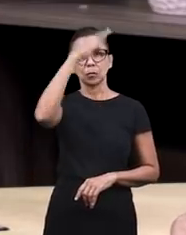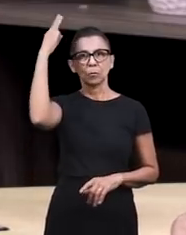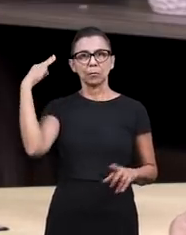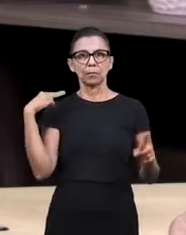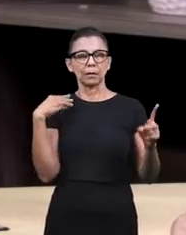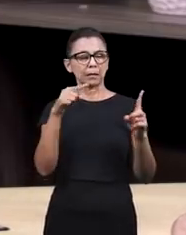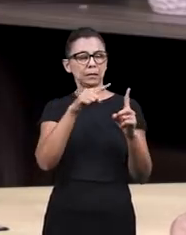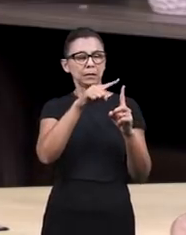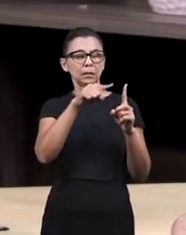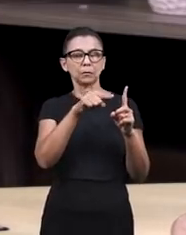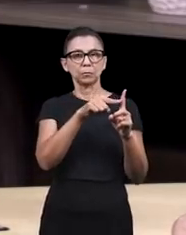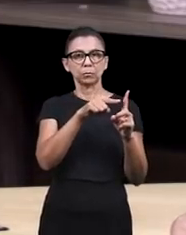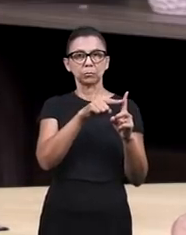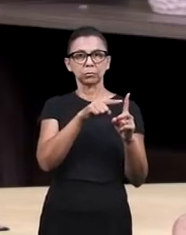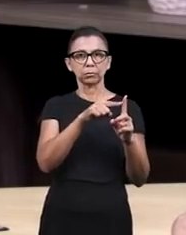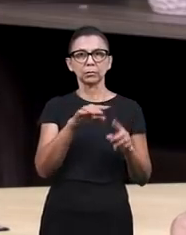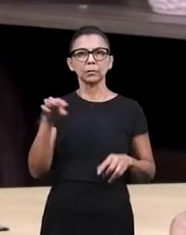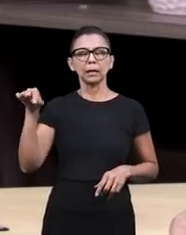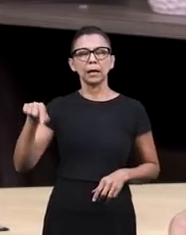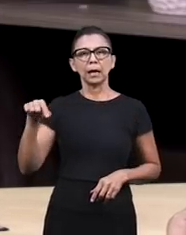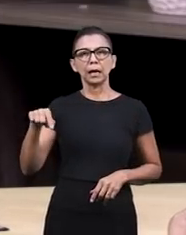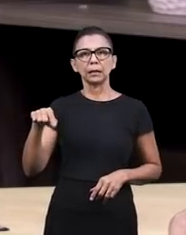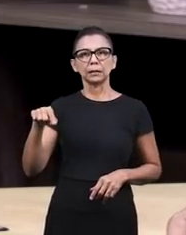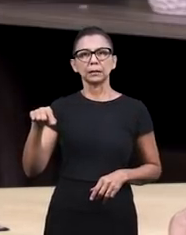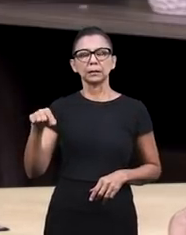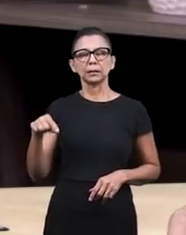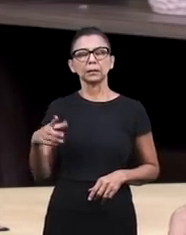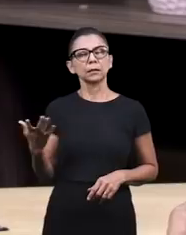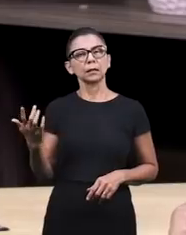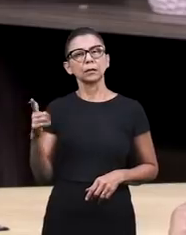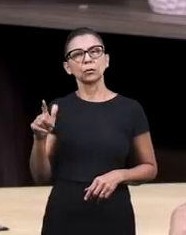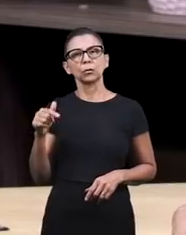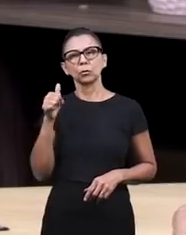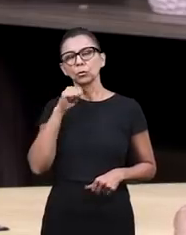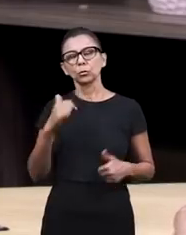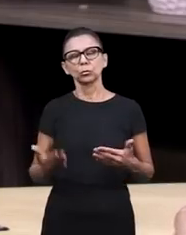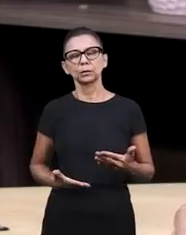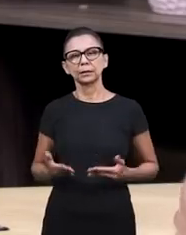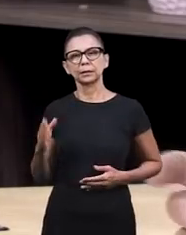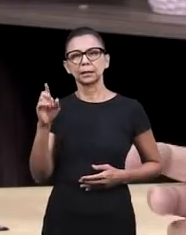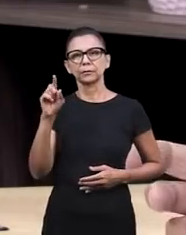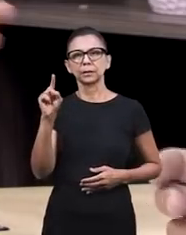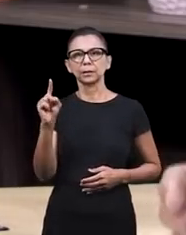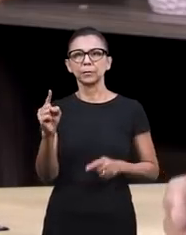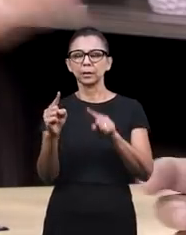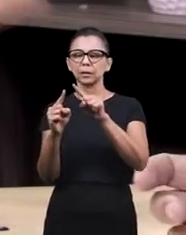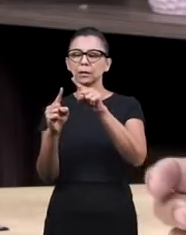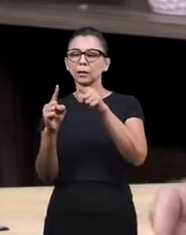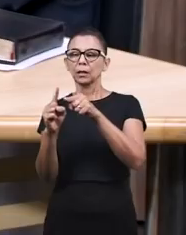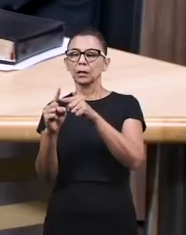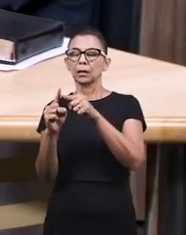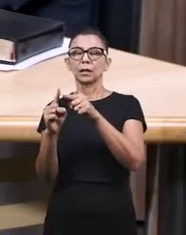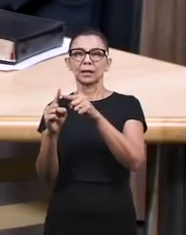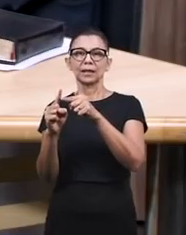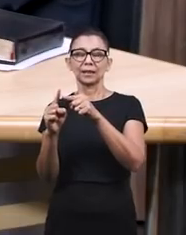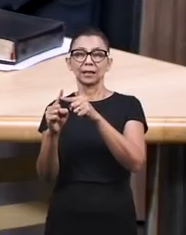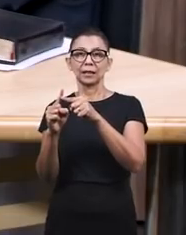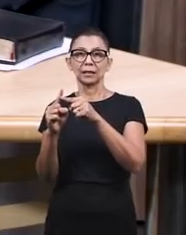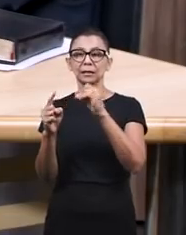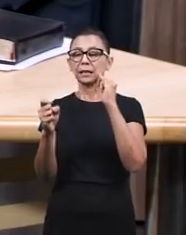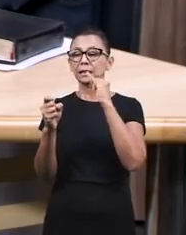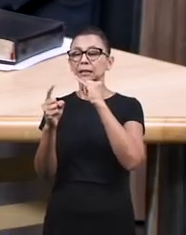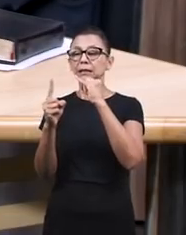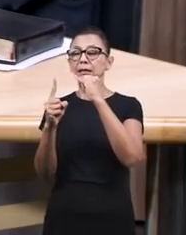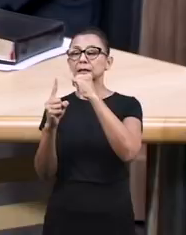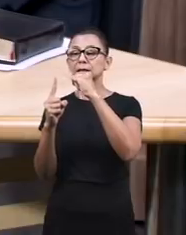materno, cheio do Espírito Santo, a criança pulou no ventre da sua mãe, até como uma prova, um sinal, uma evidência de que estava cheio do